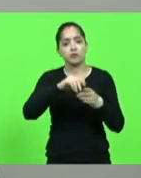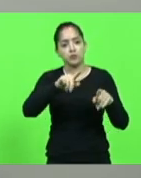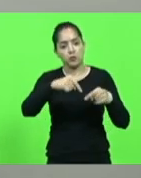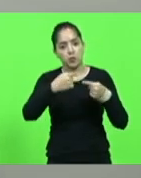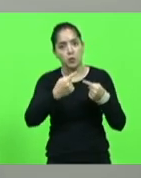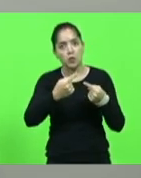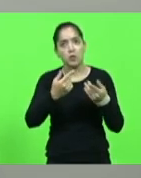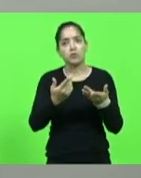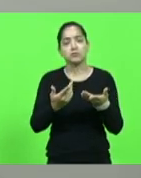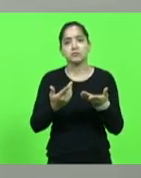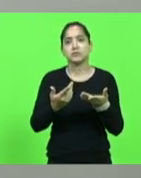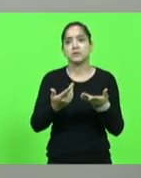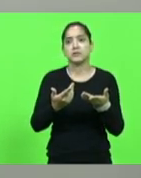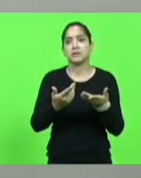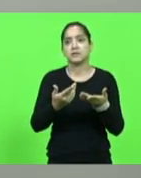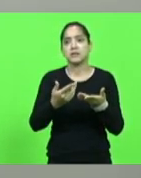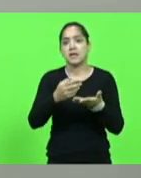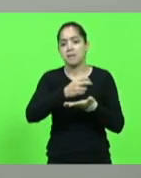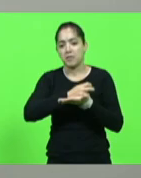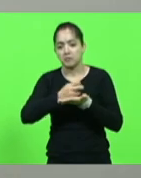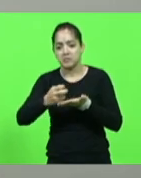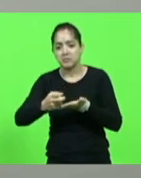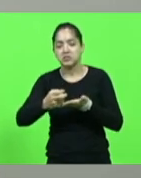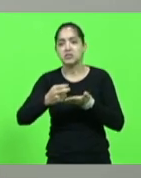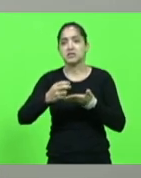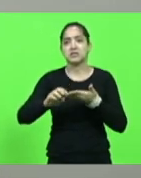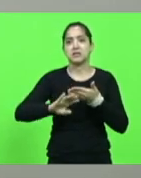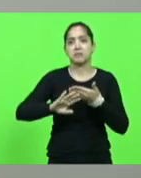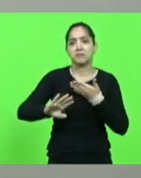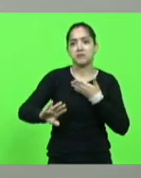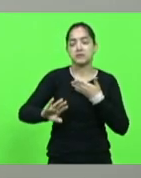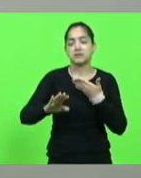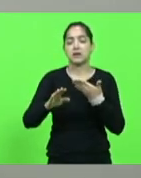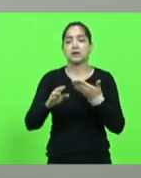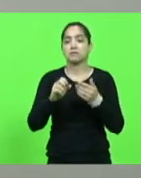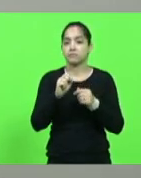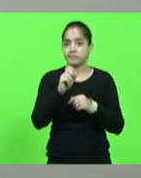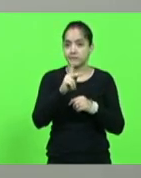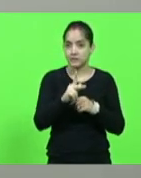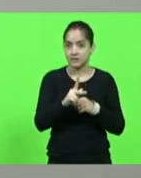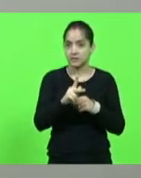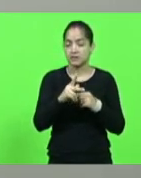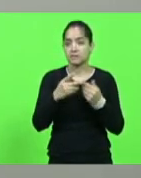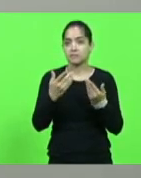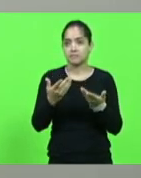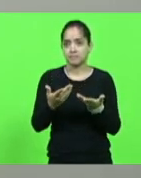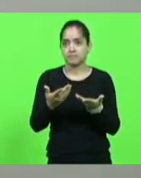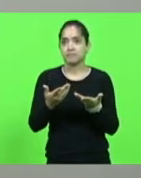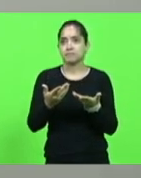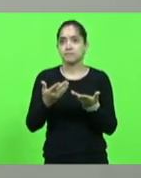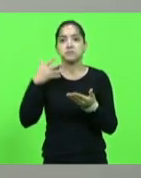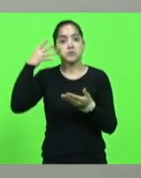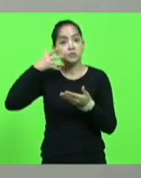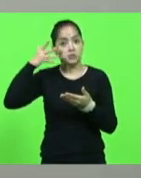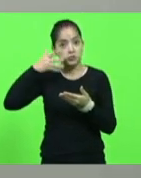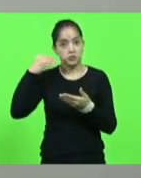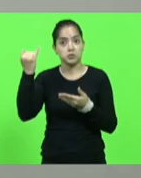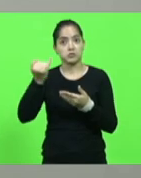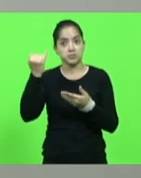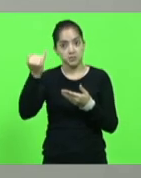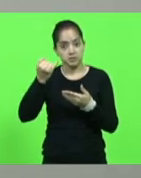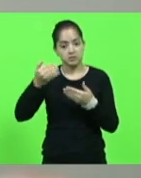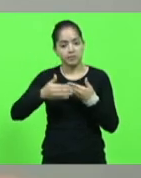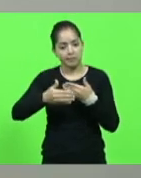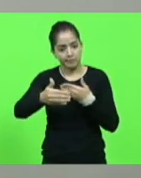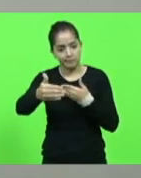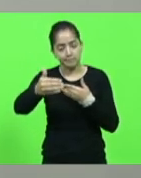para o impeachment e me afastaram, aquela coisa toda. Eu falei, tudo bem, ah, que bom, discurso importante, vamos para frente e para